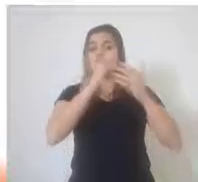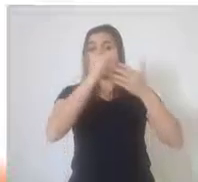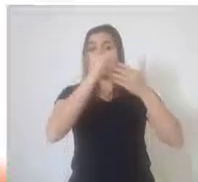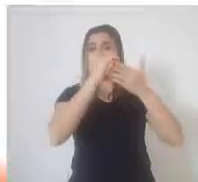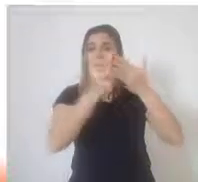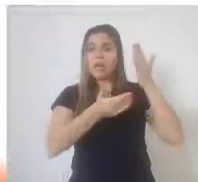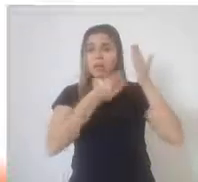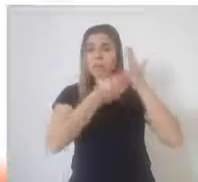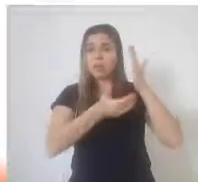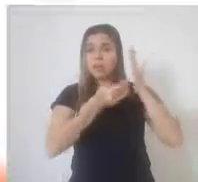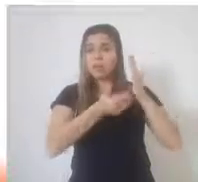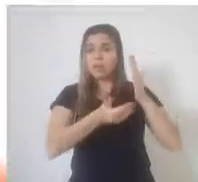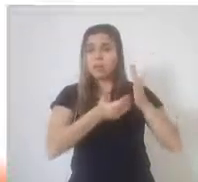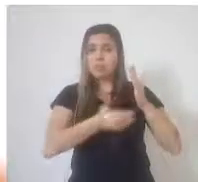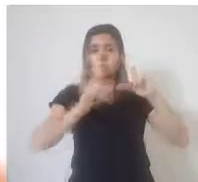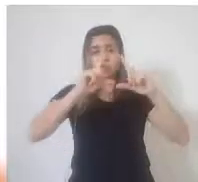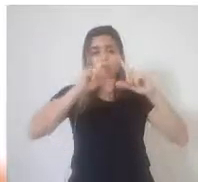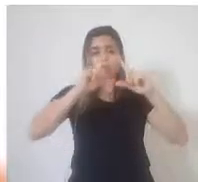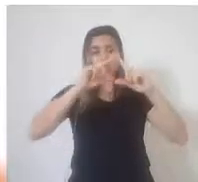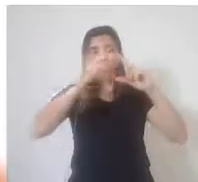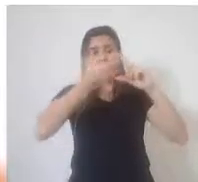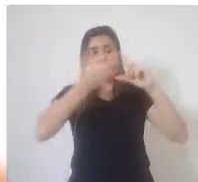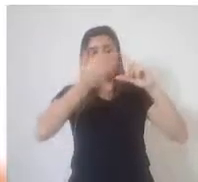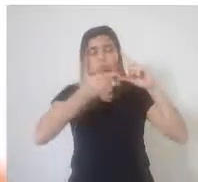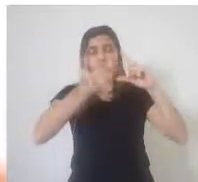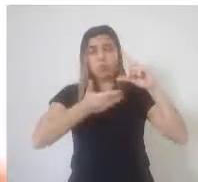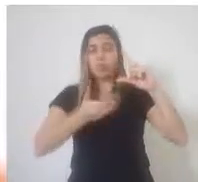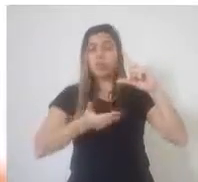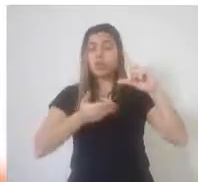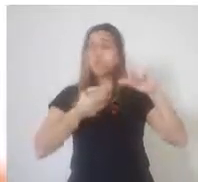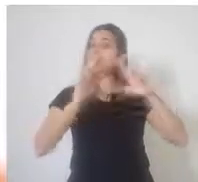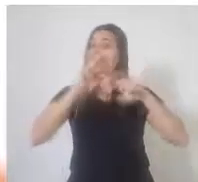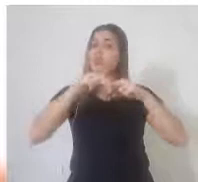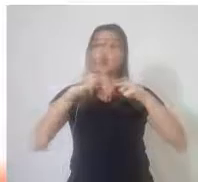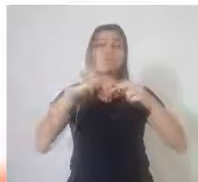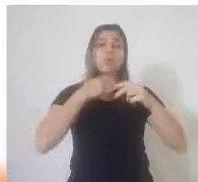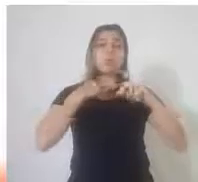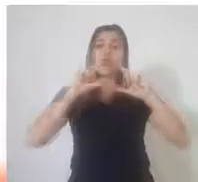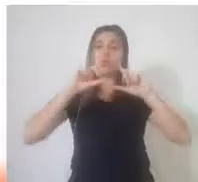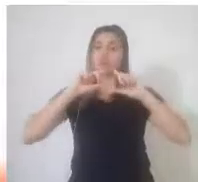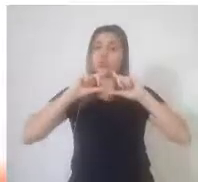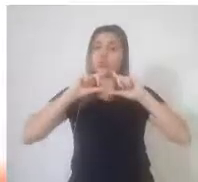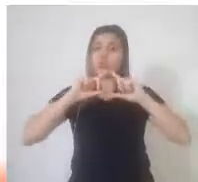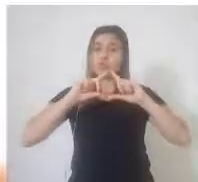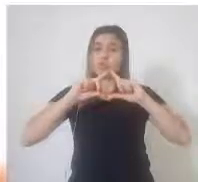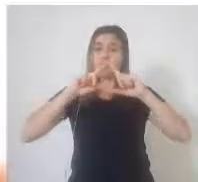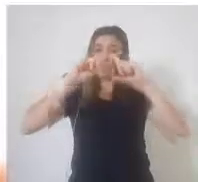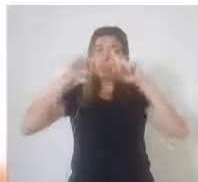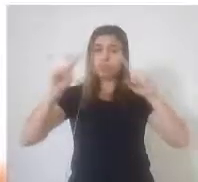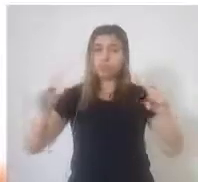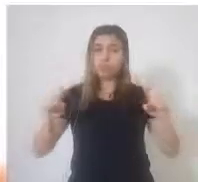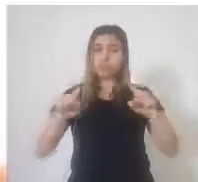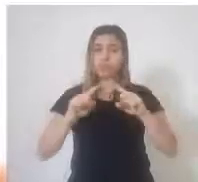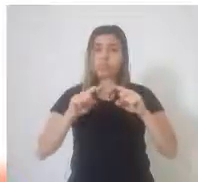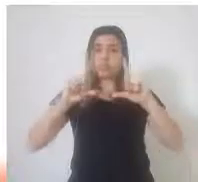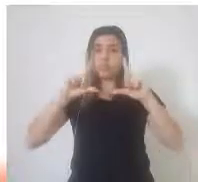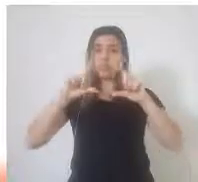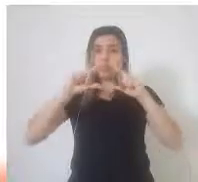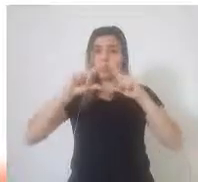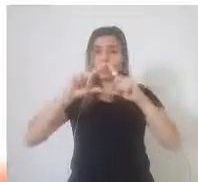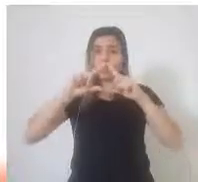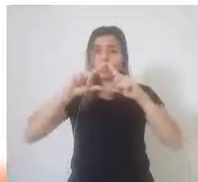energia significativa, né? E isso não pode ser invertido, porque, por exemplo, esse tubarão não pode